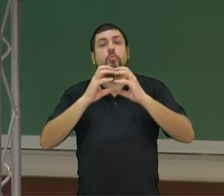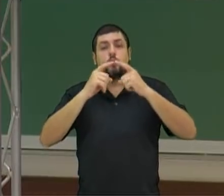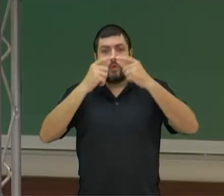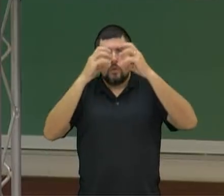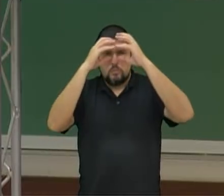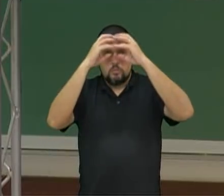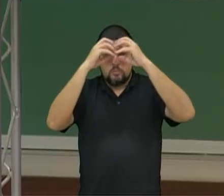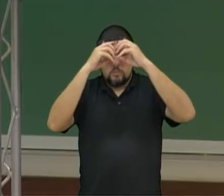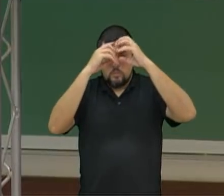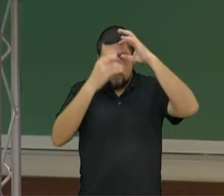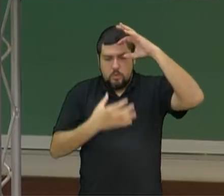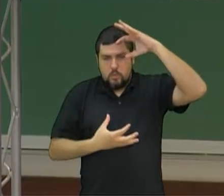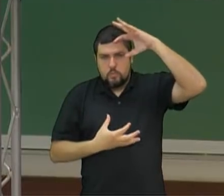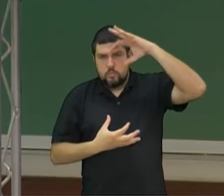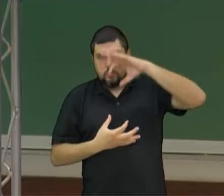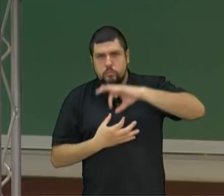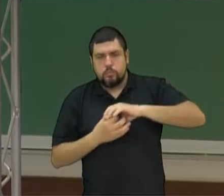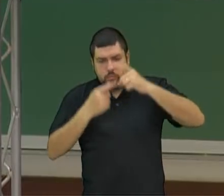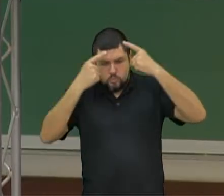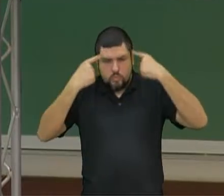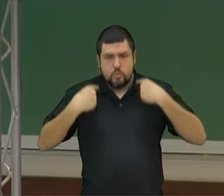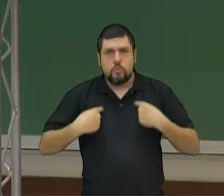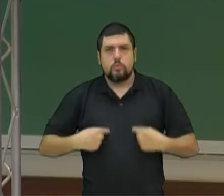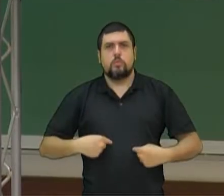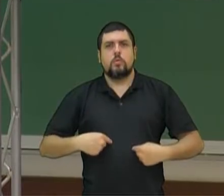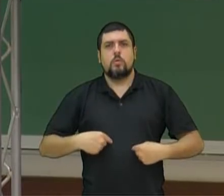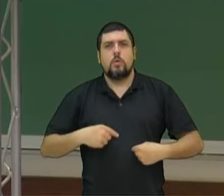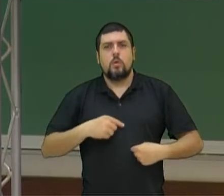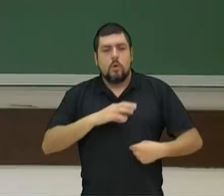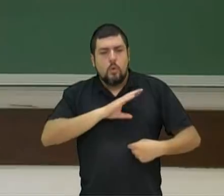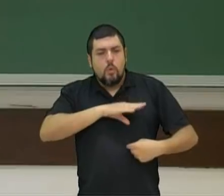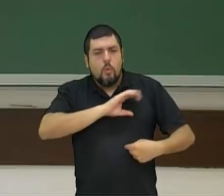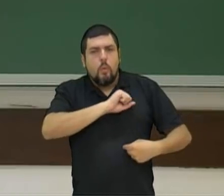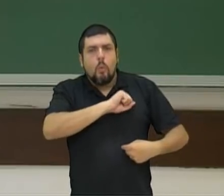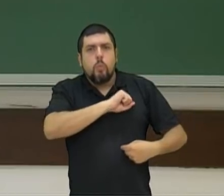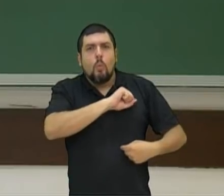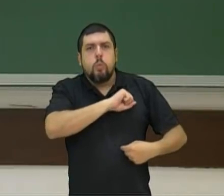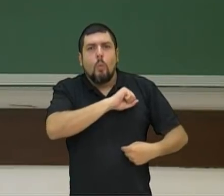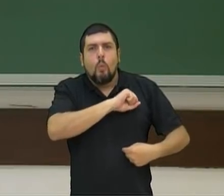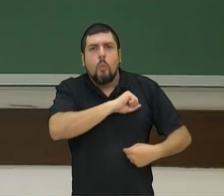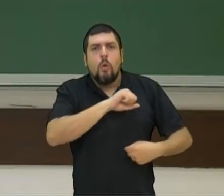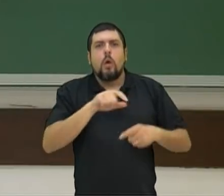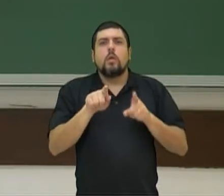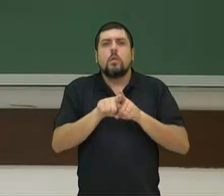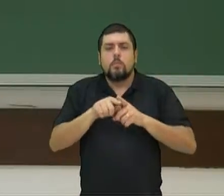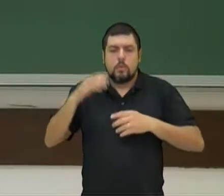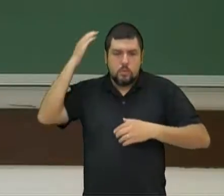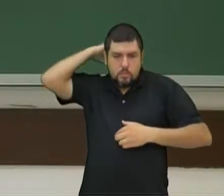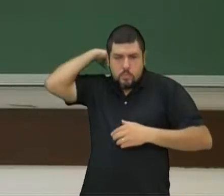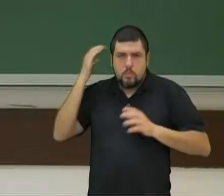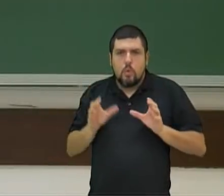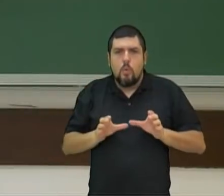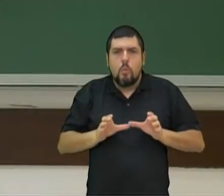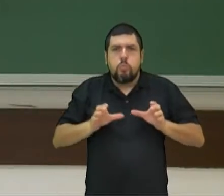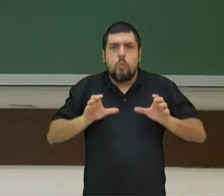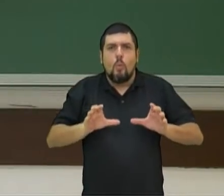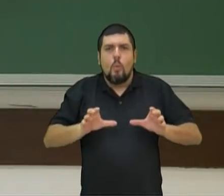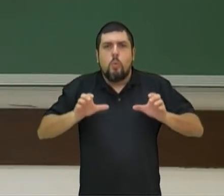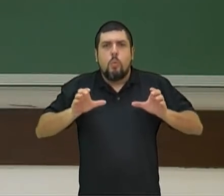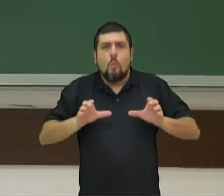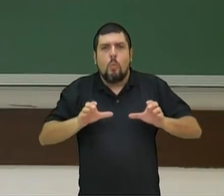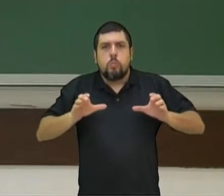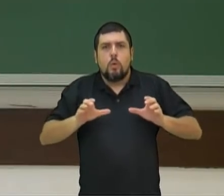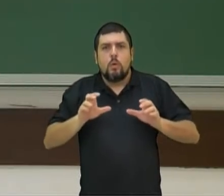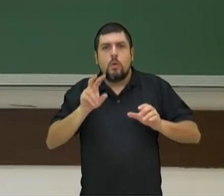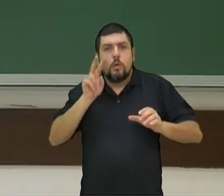corpo, desde o coração bater, desde você trabalhar com o seu pulmão, você se alimentar, você enxergar,